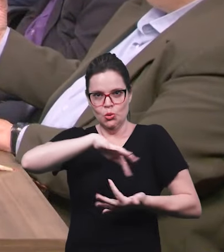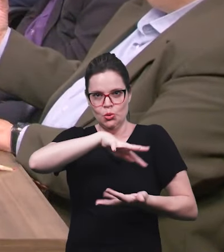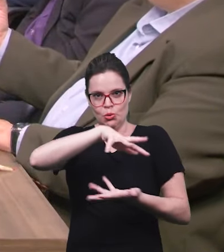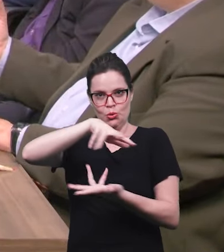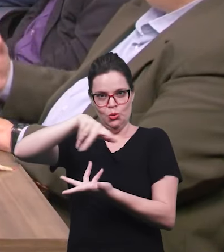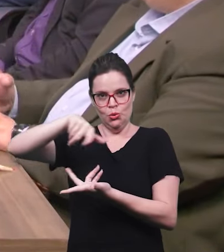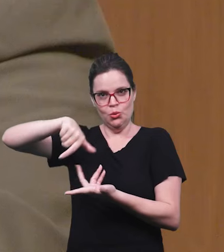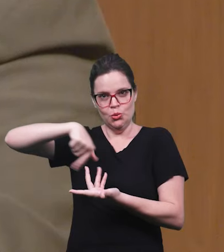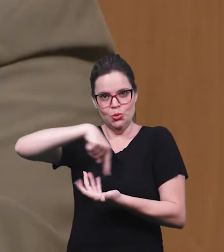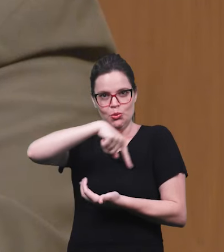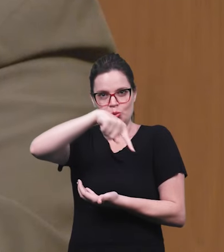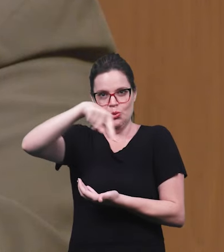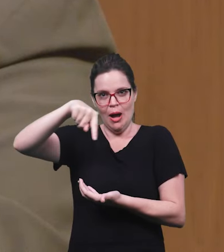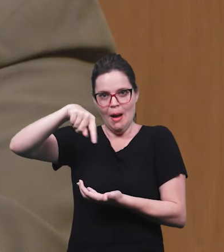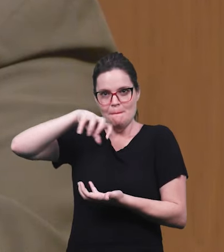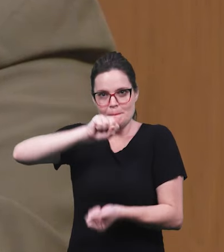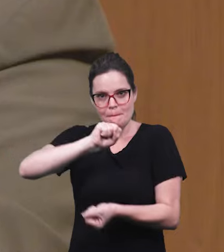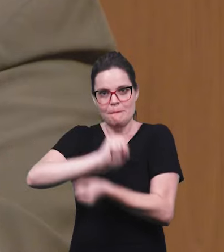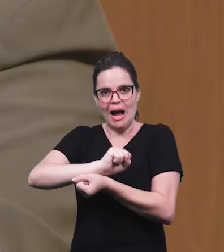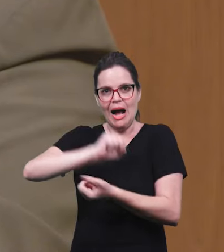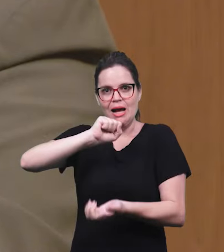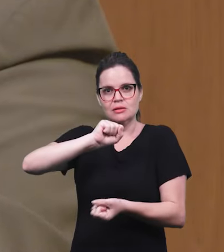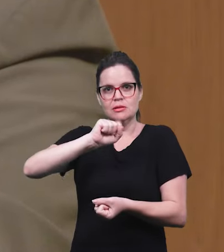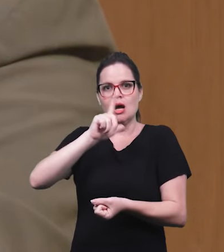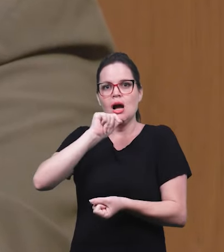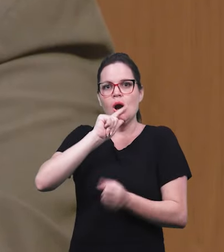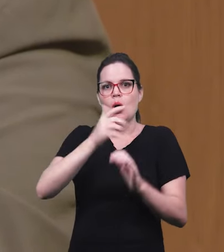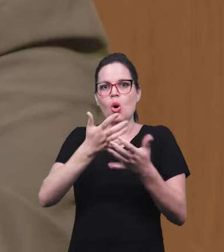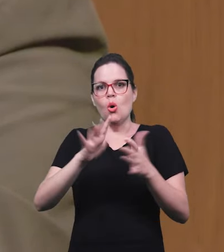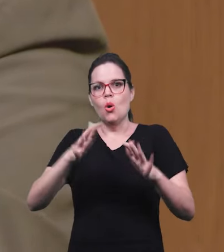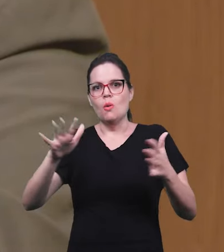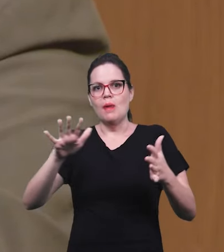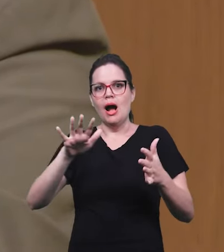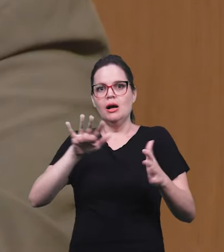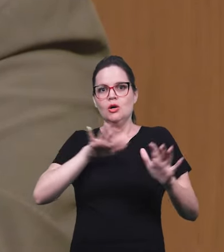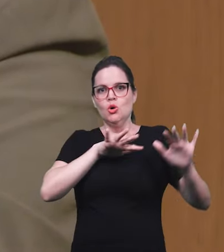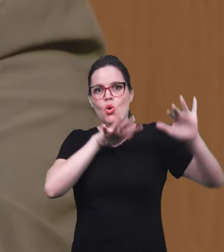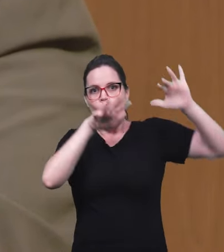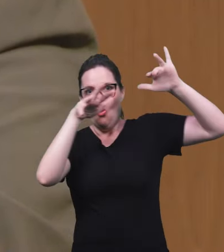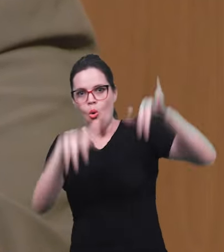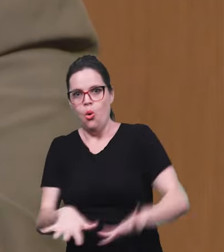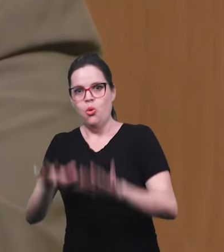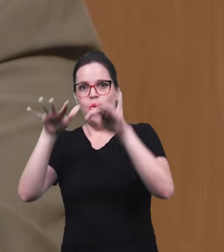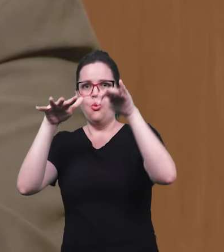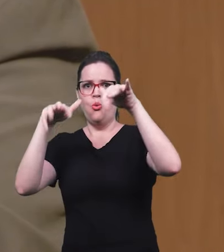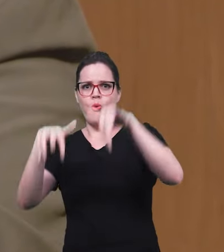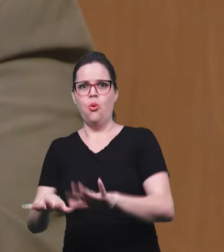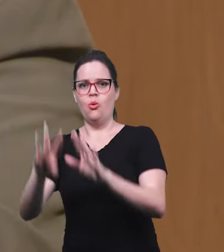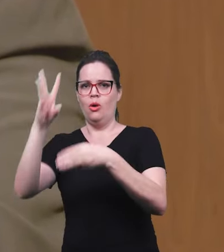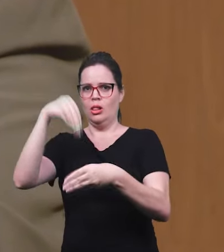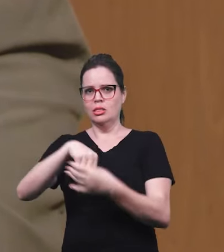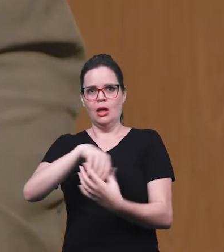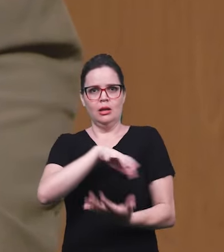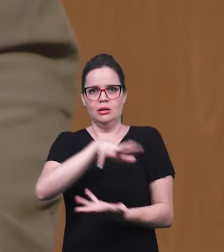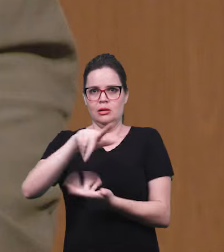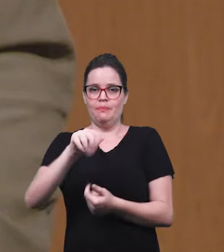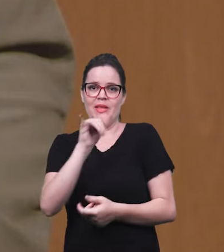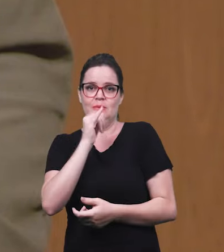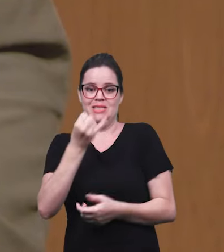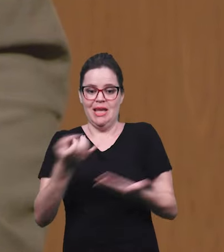esse movimento, a inércia vai jogar os mares para dentro da Terra. Isso aí seria catastrófico. Se a gente parar a Terra